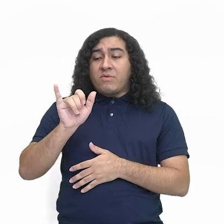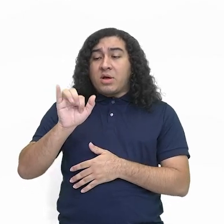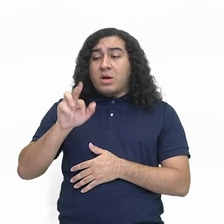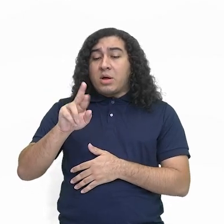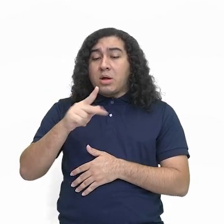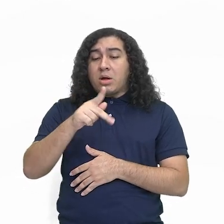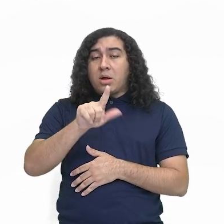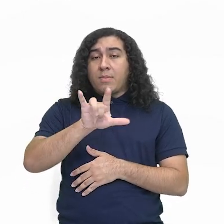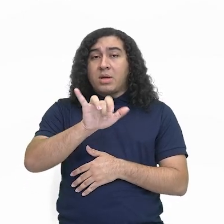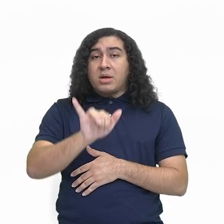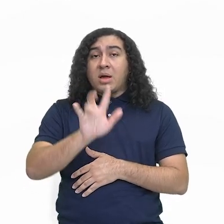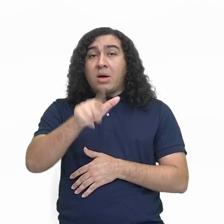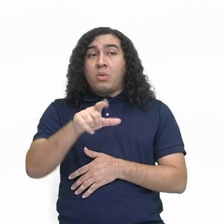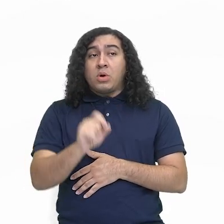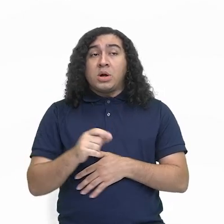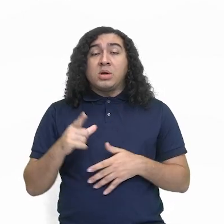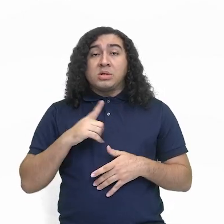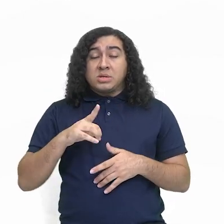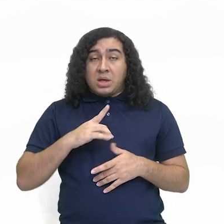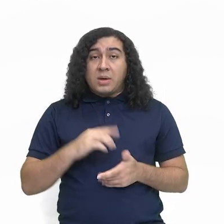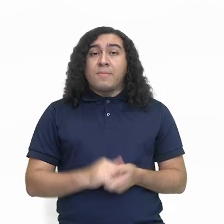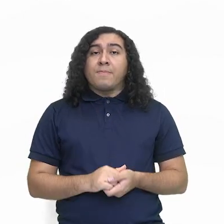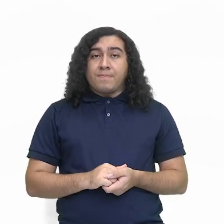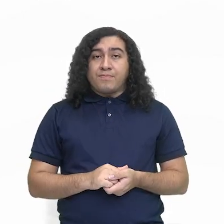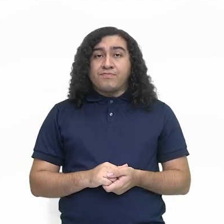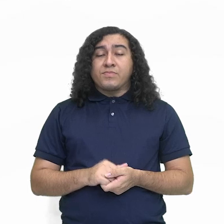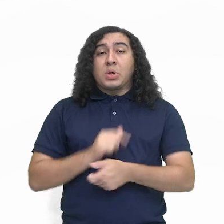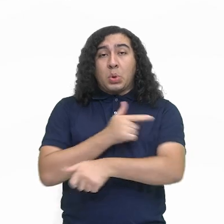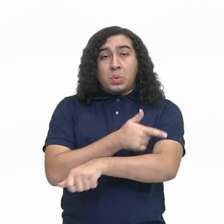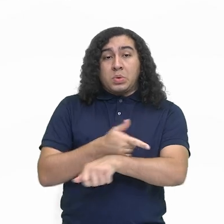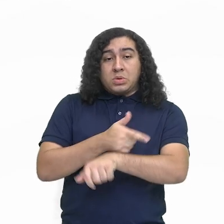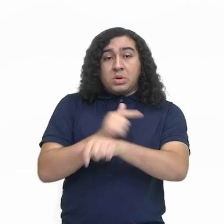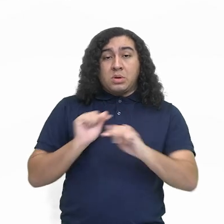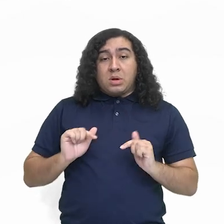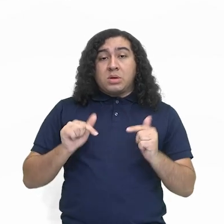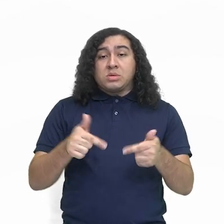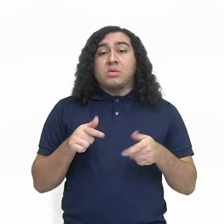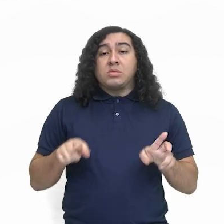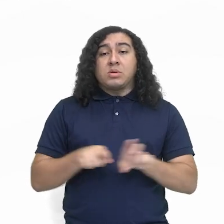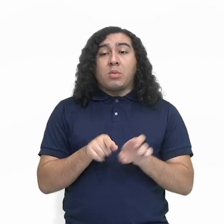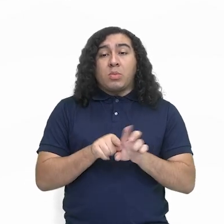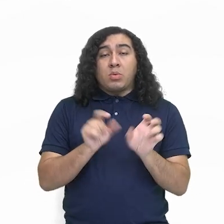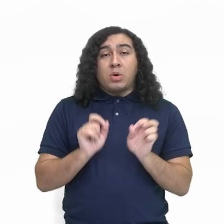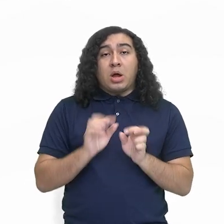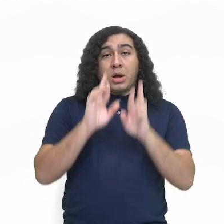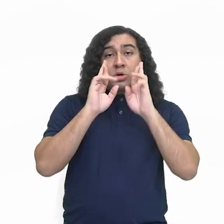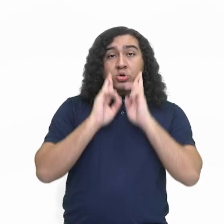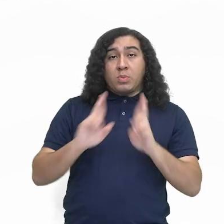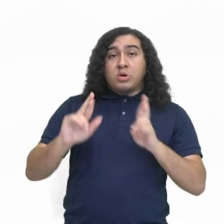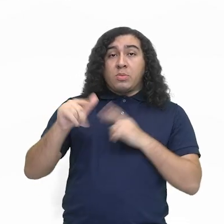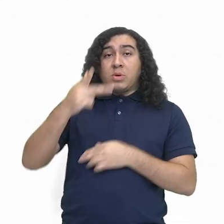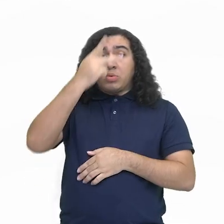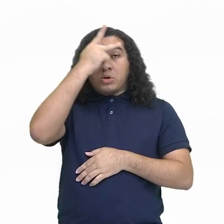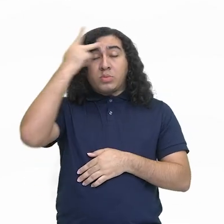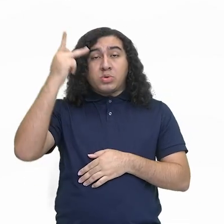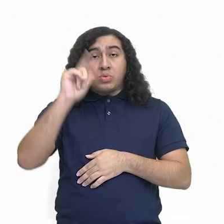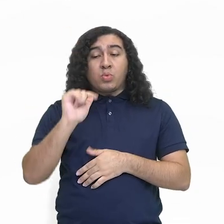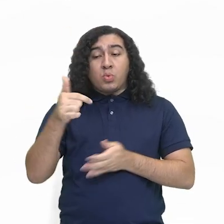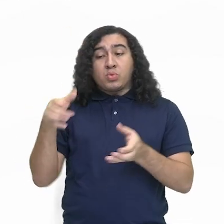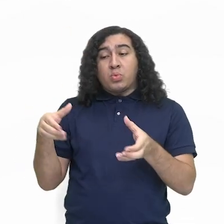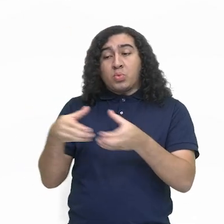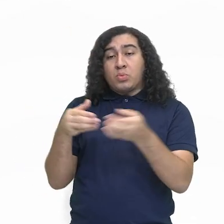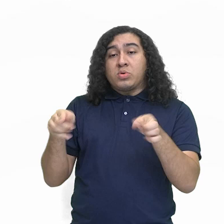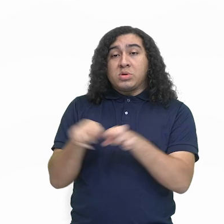prática? Honestidade na execução da tarefa e também respeito pelo adversário, assim como a